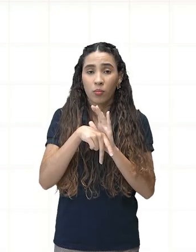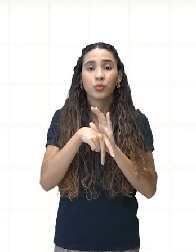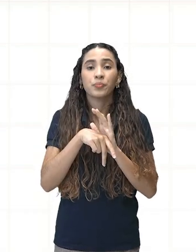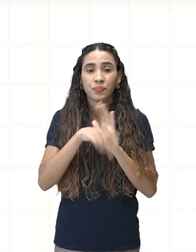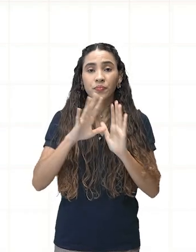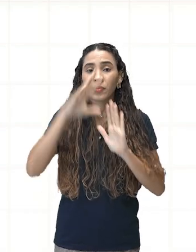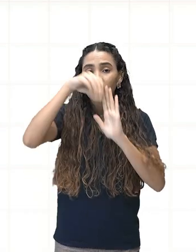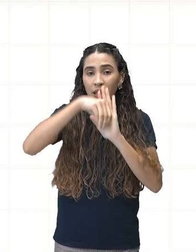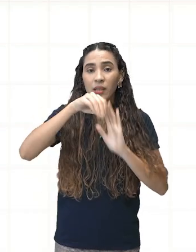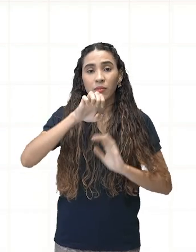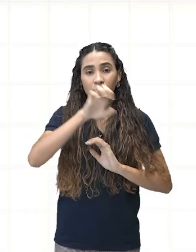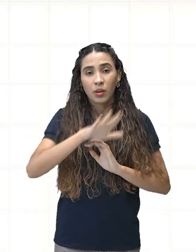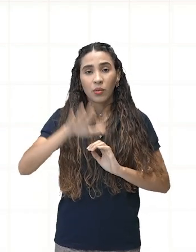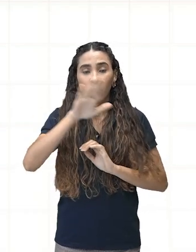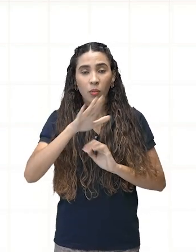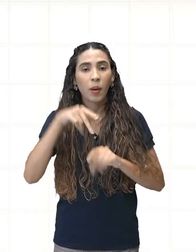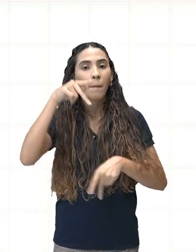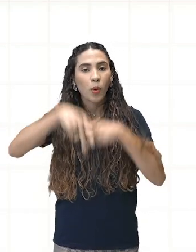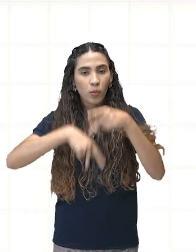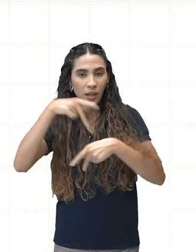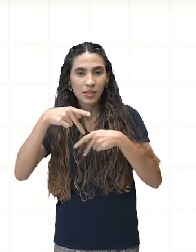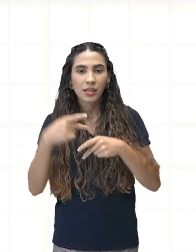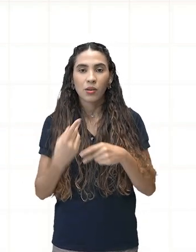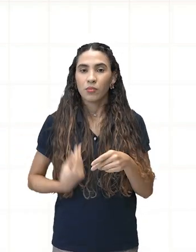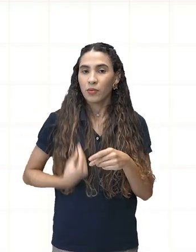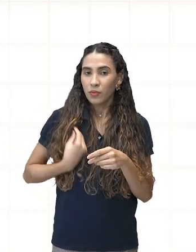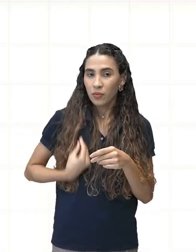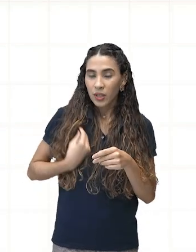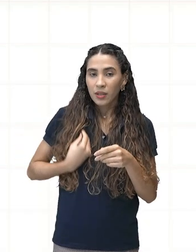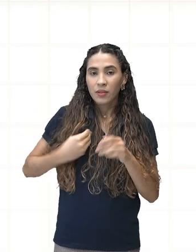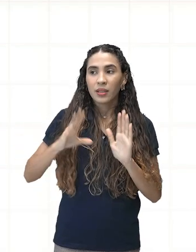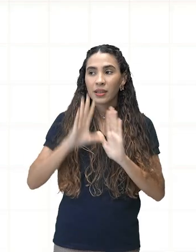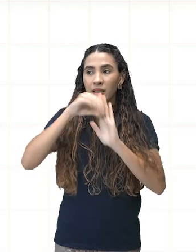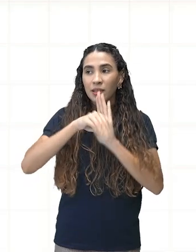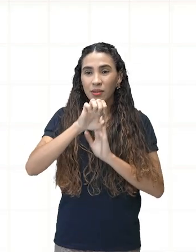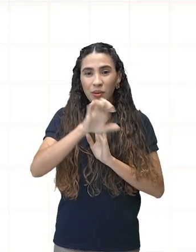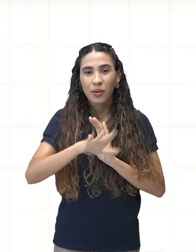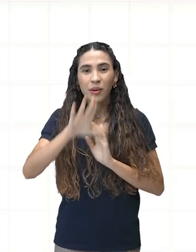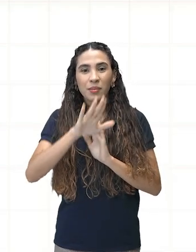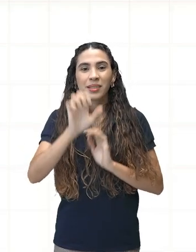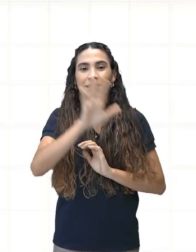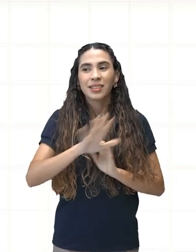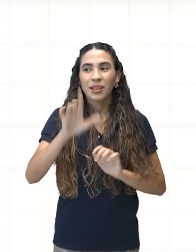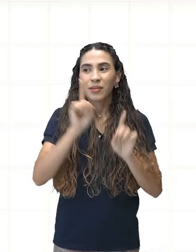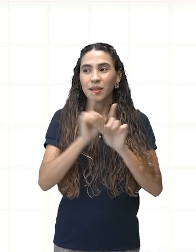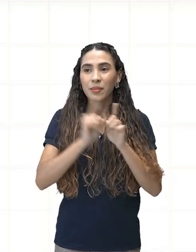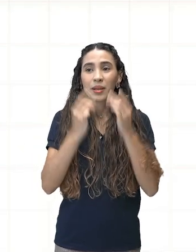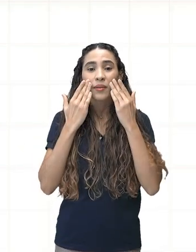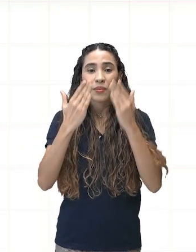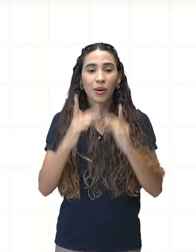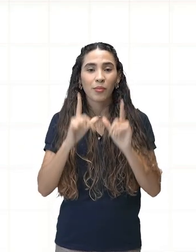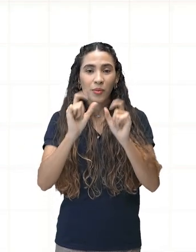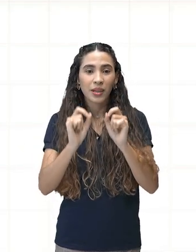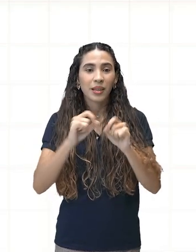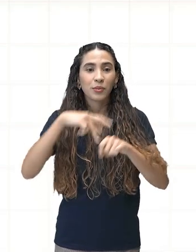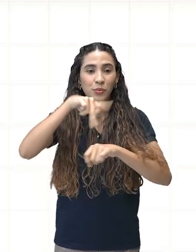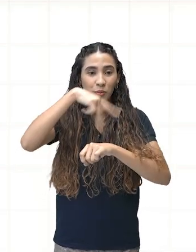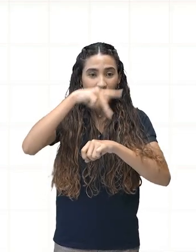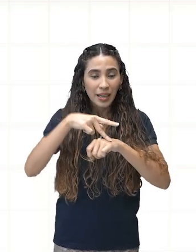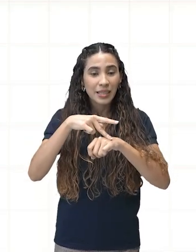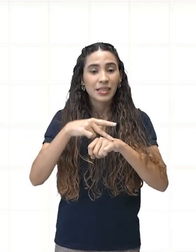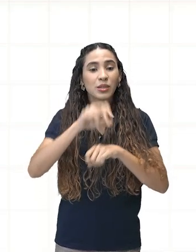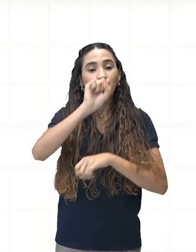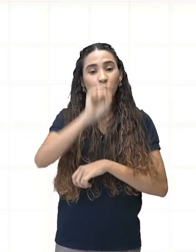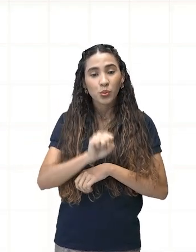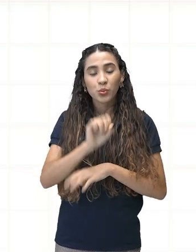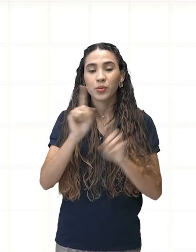países que compõem o continente europeu, pela população que vive ali na Europa de uma forma geral. Destaco também para vocês que os países do